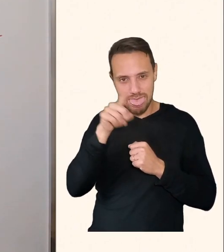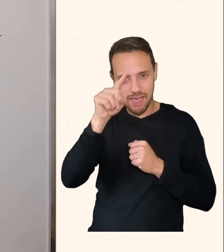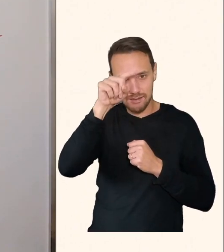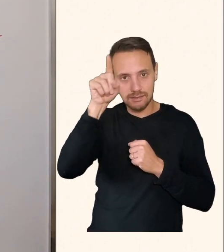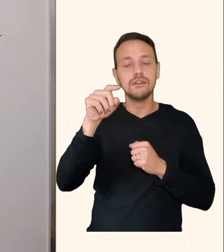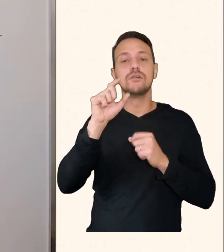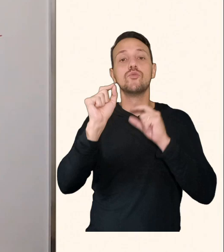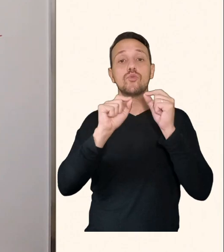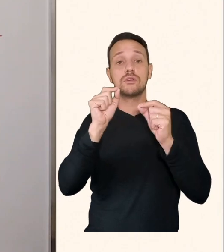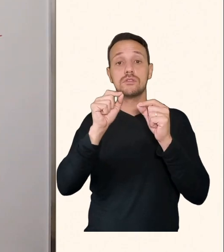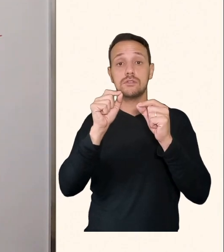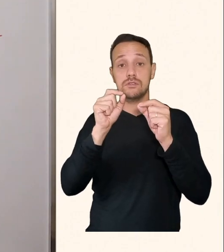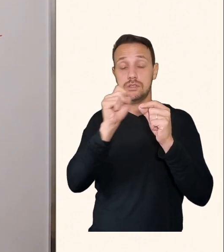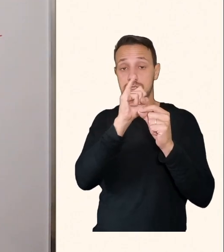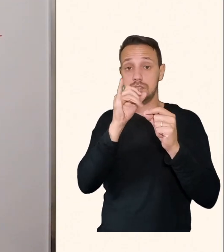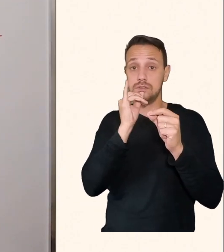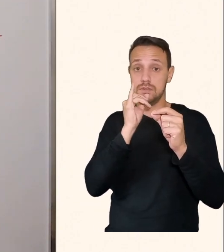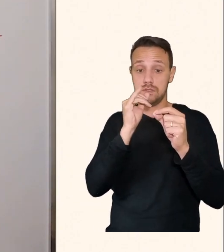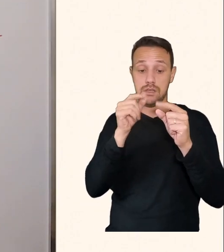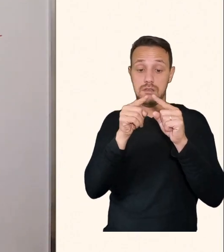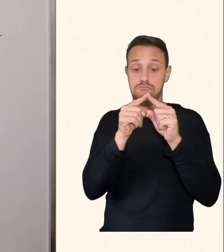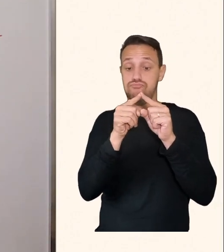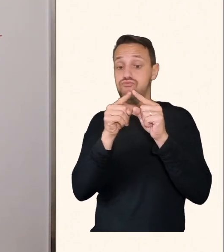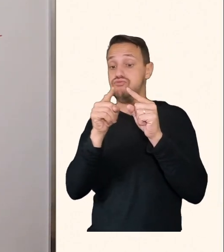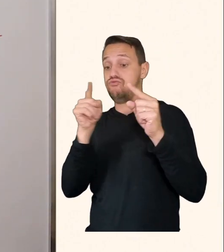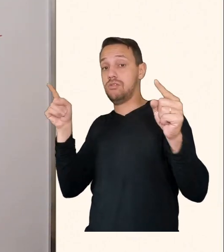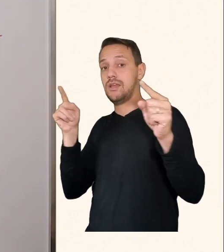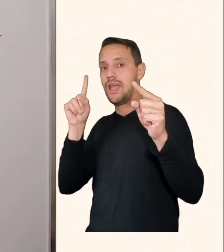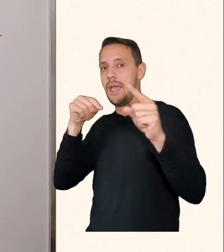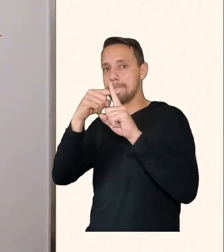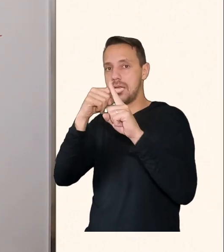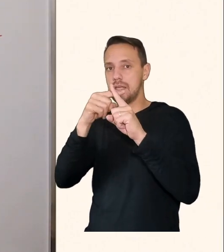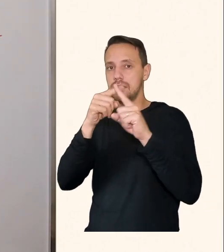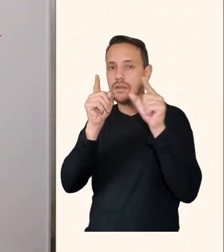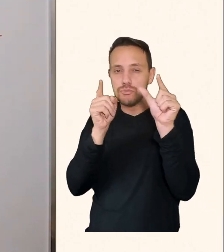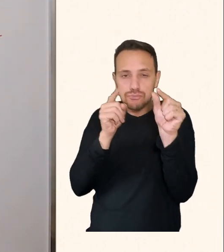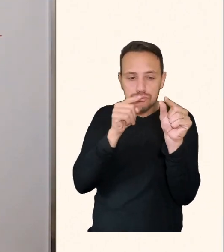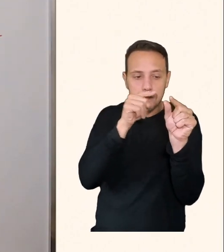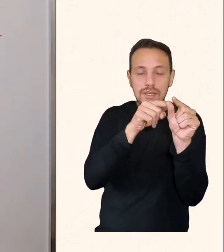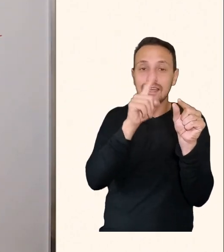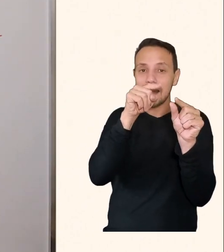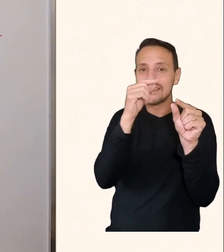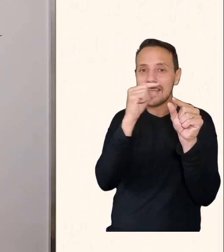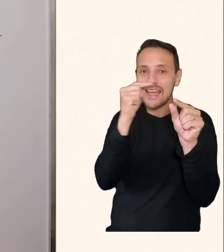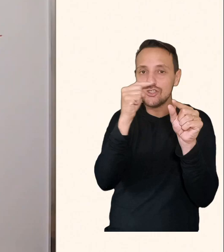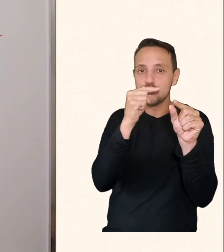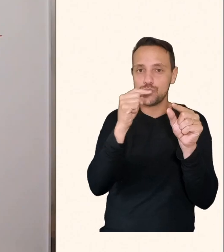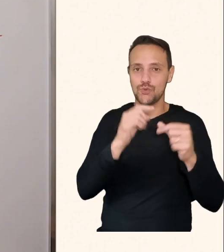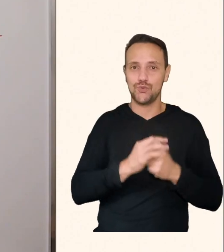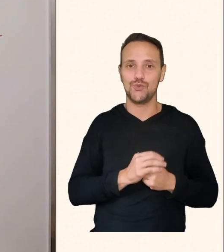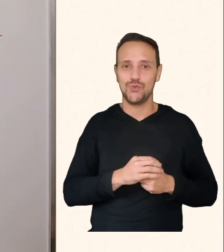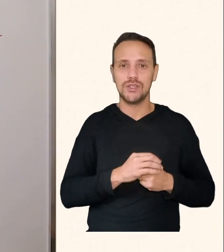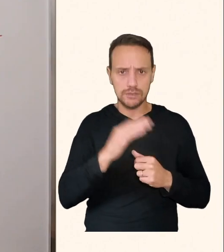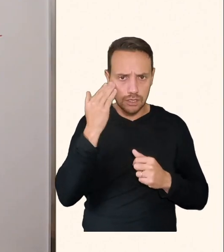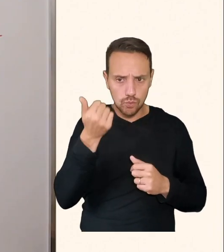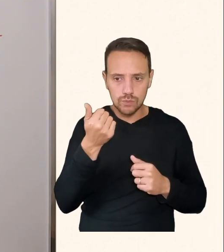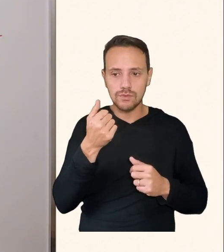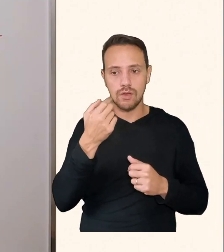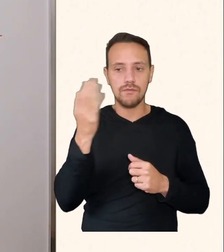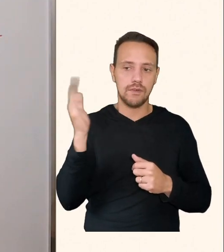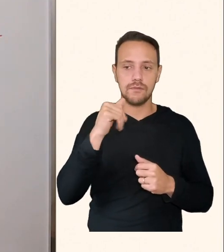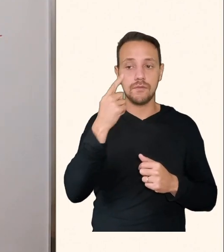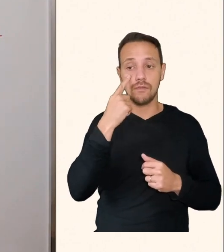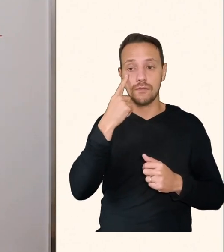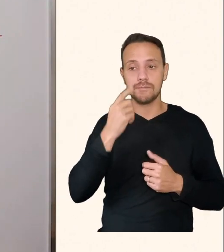o negativo. Bacana? Muito bem, então vamos lá, pessoal. Ó, primeiro vamos achar a direção, depois a